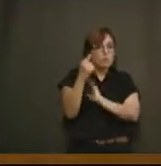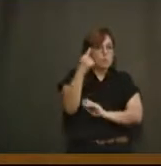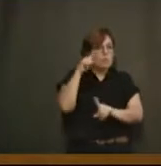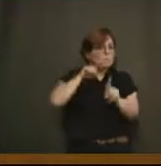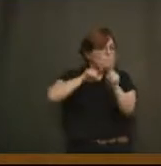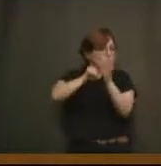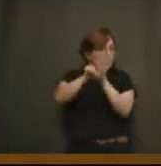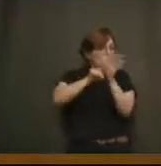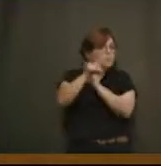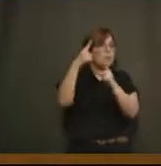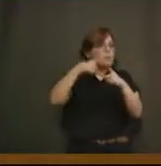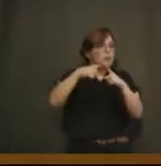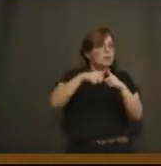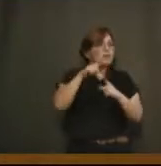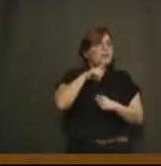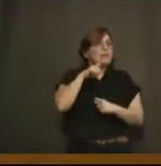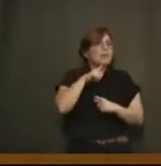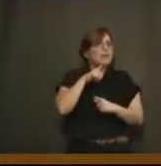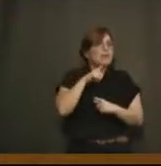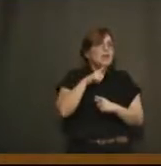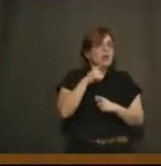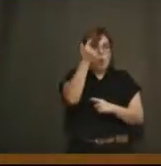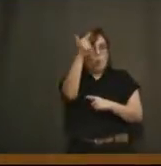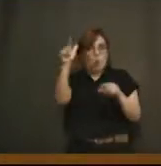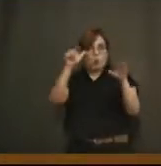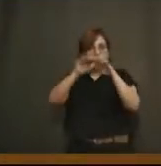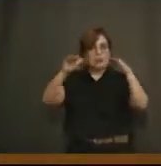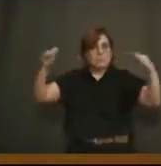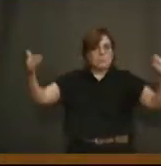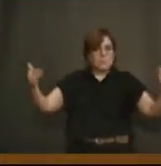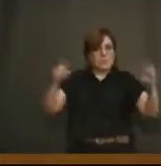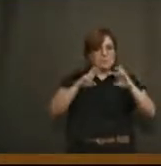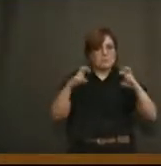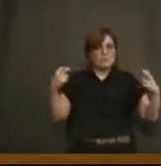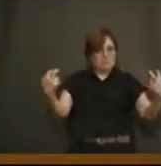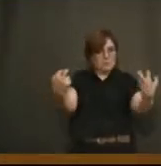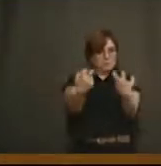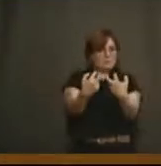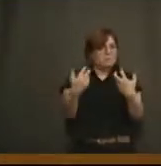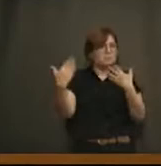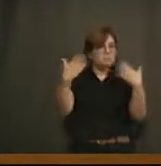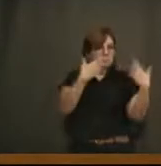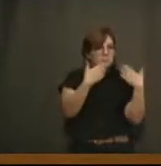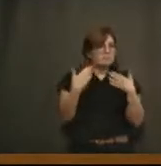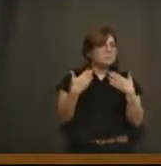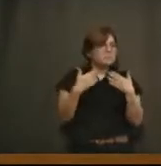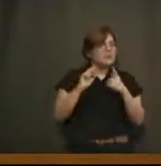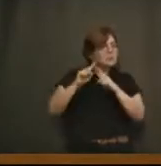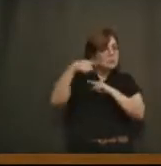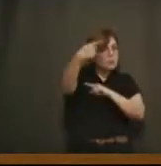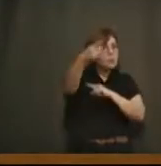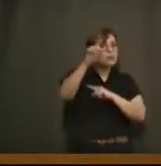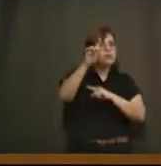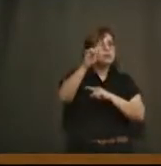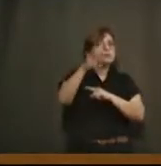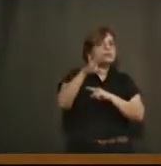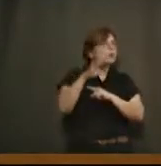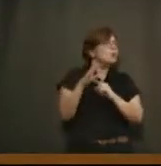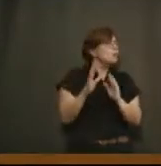porque a gente está com o horário da mesa redonda. Depois eu vou só fazer uma pequena... por favor,